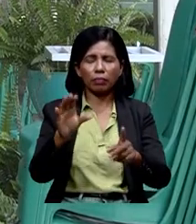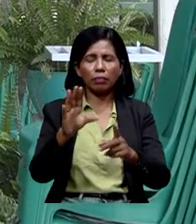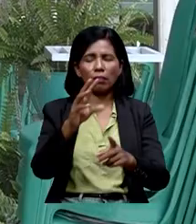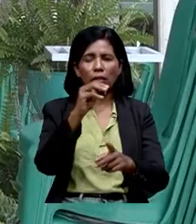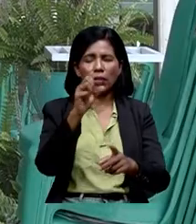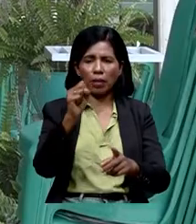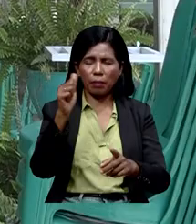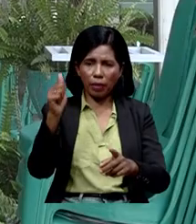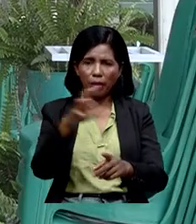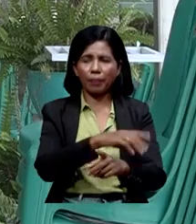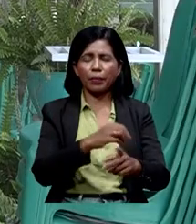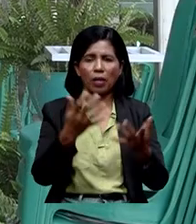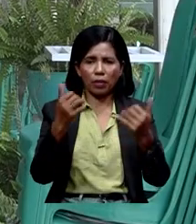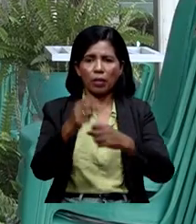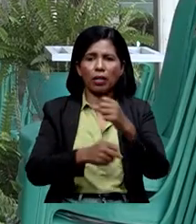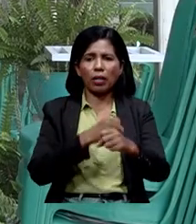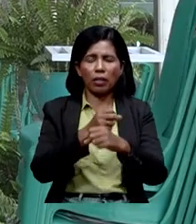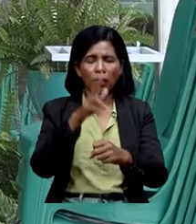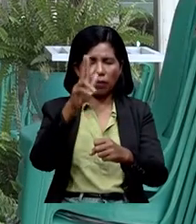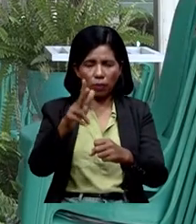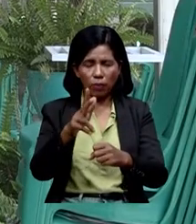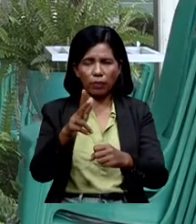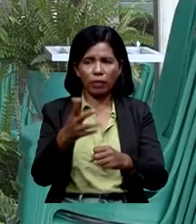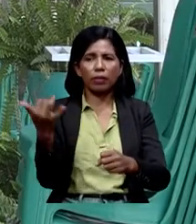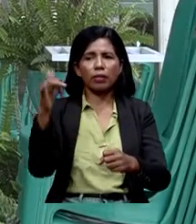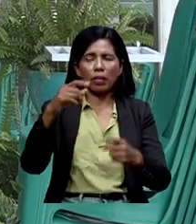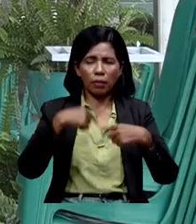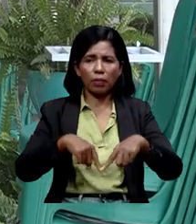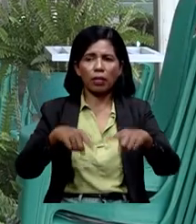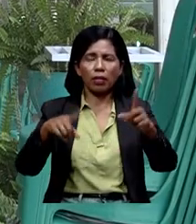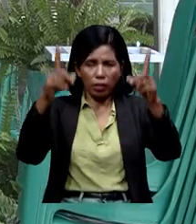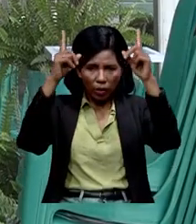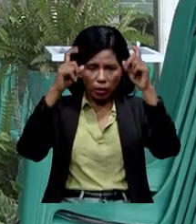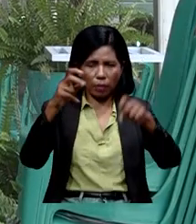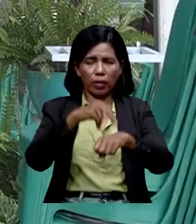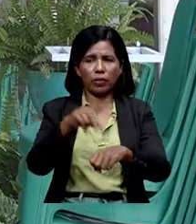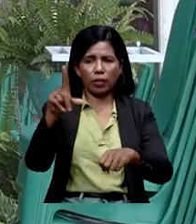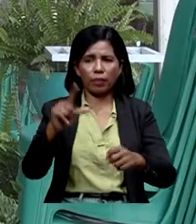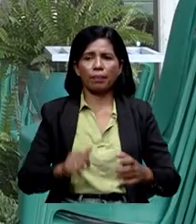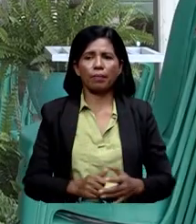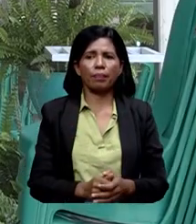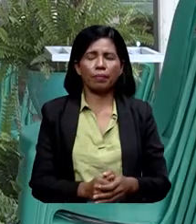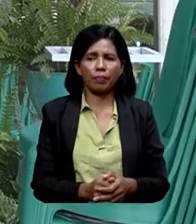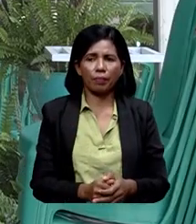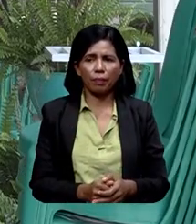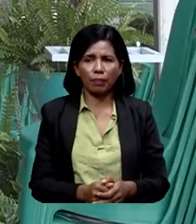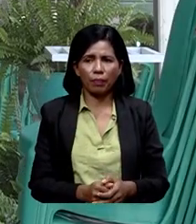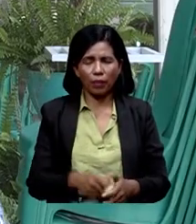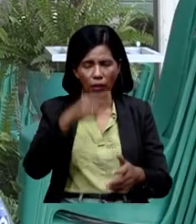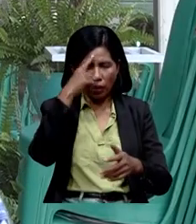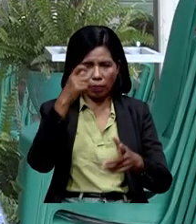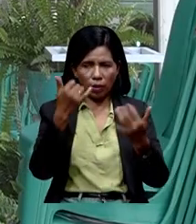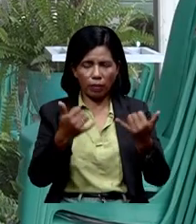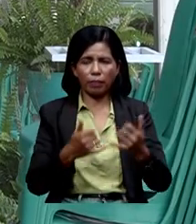segundo agora dadon e tinan todo tu termale sira bana ba exame nacional bana ba exame nacional tamanema